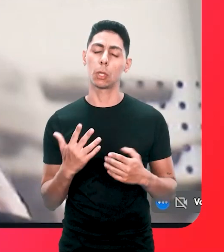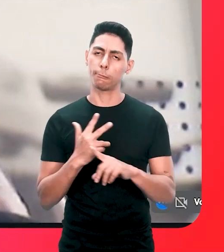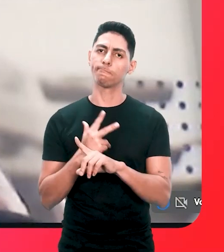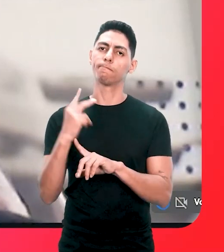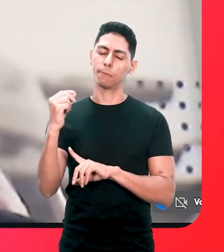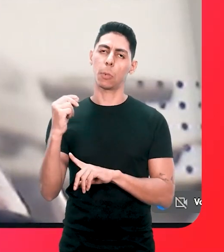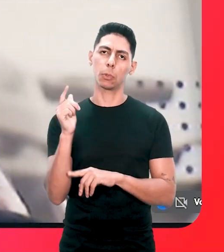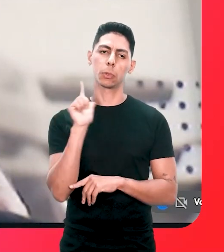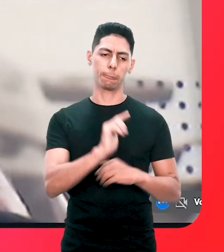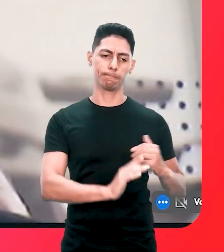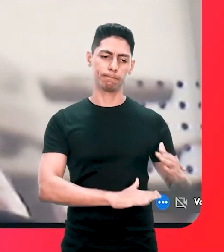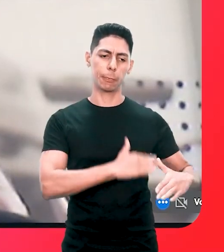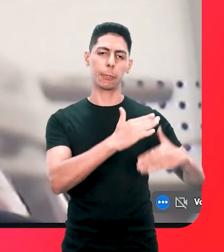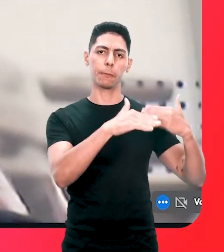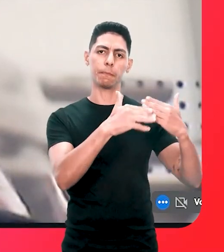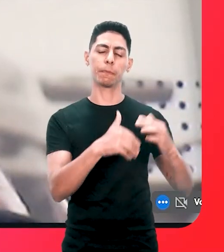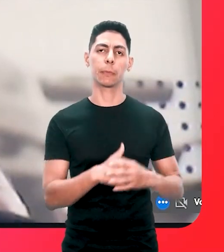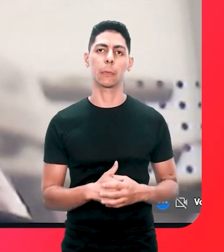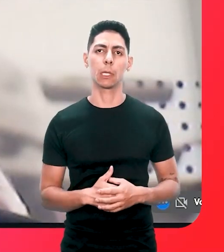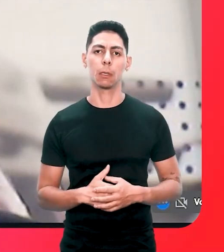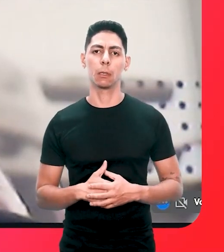vitória. Ali a cabeça deu